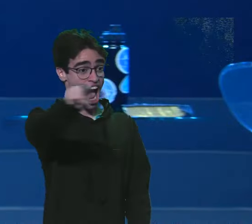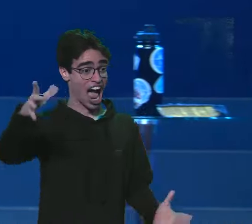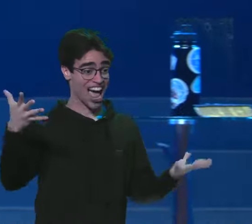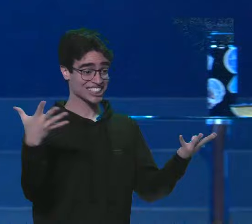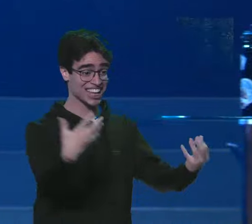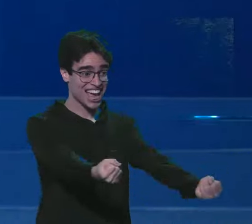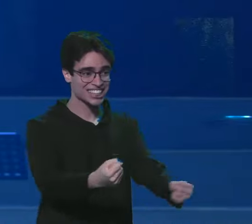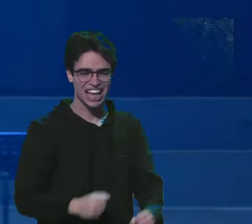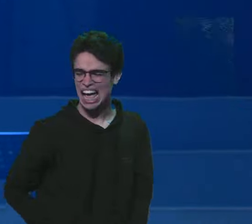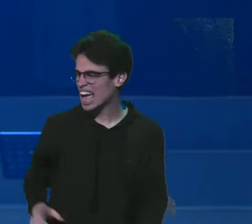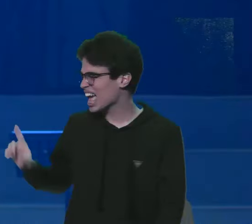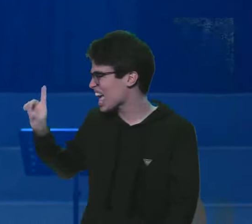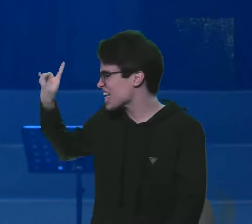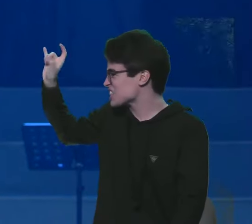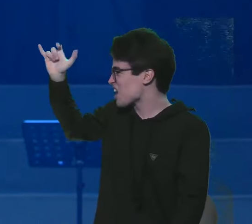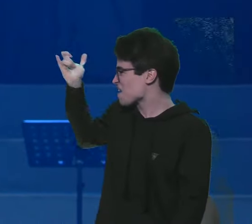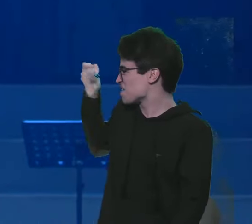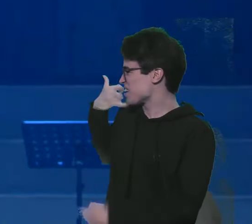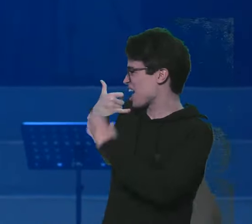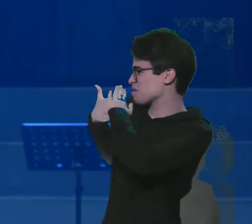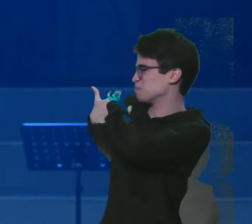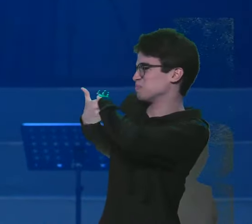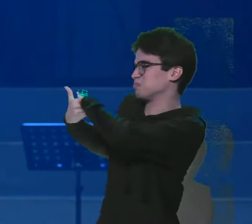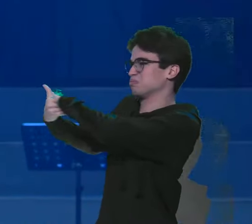menos o que Deus vê em você.